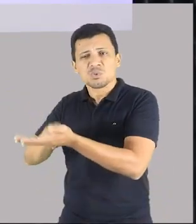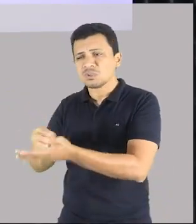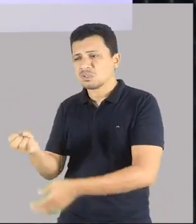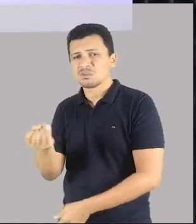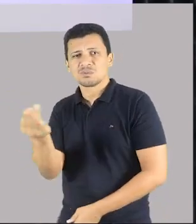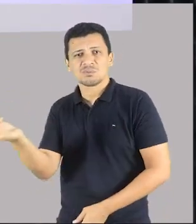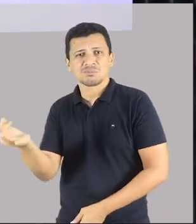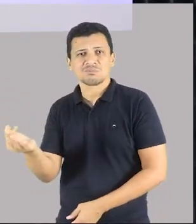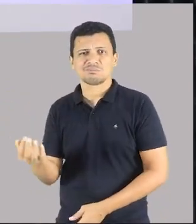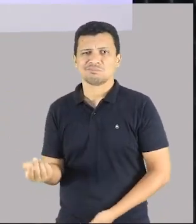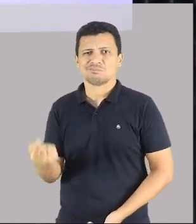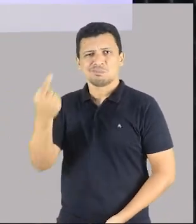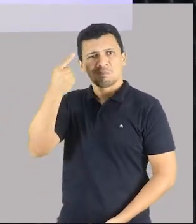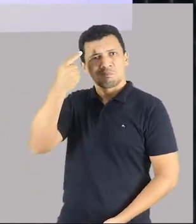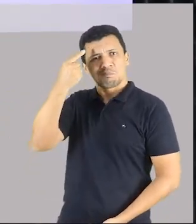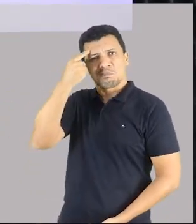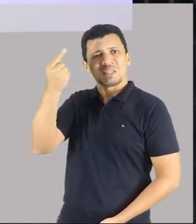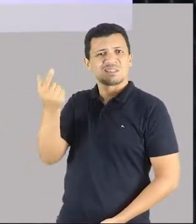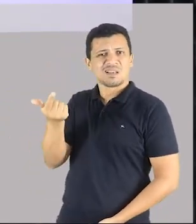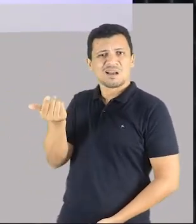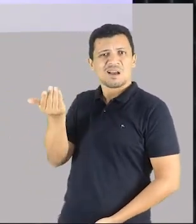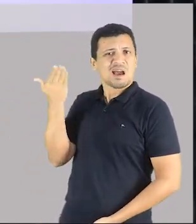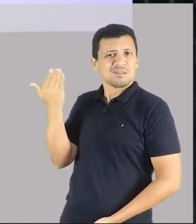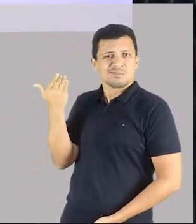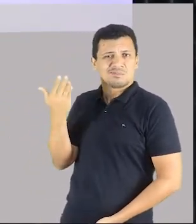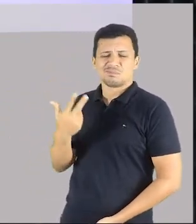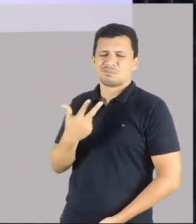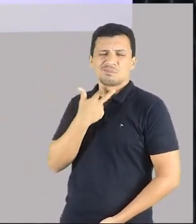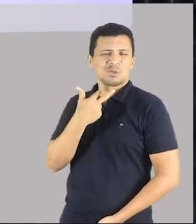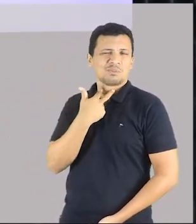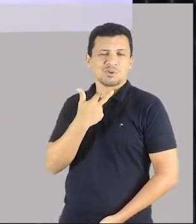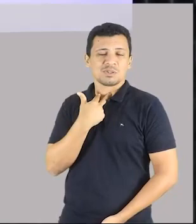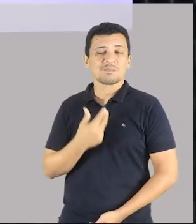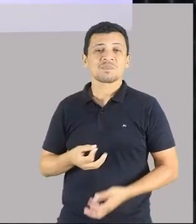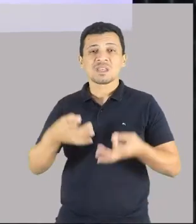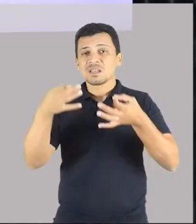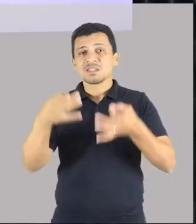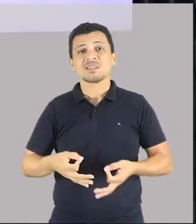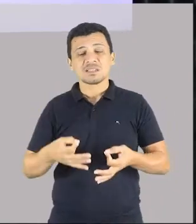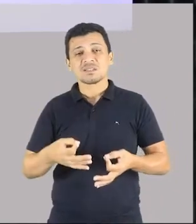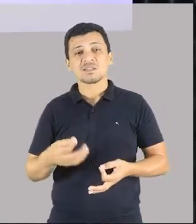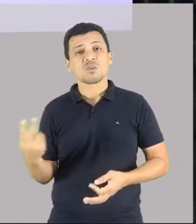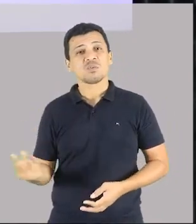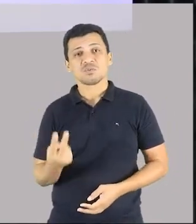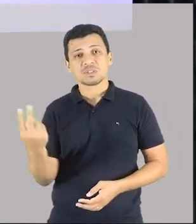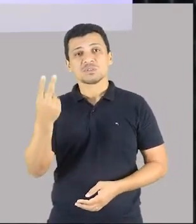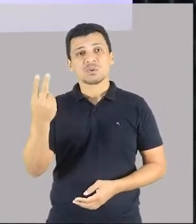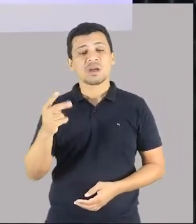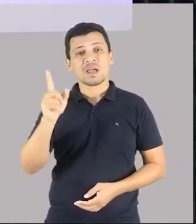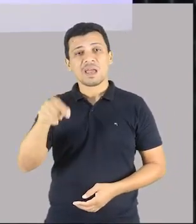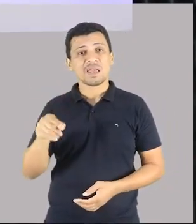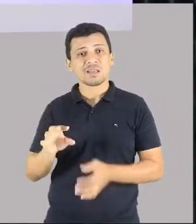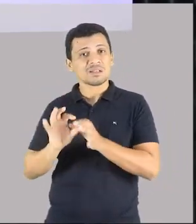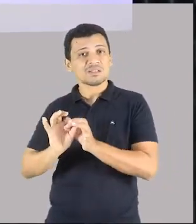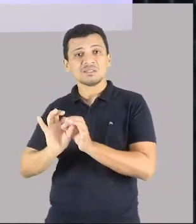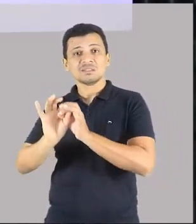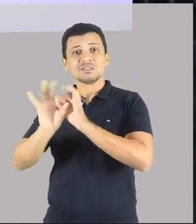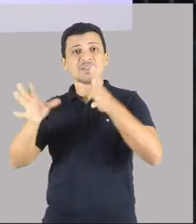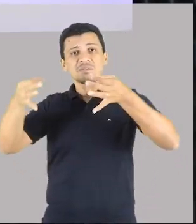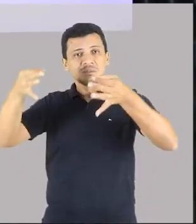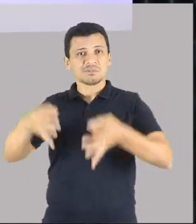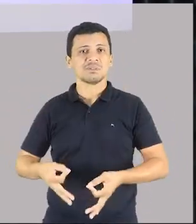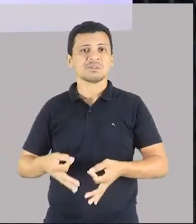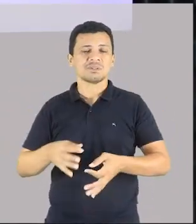prever essa situação. A arbitragem, nesse caso, do valor será discricionário. Então, a gente tem dentro de um mesmo ato